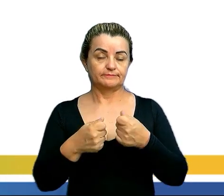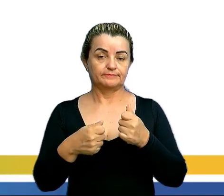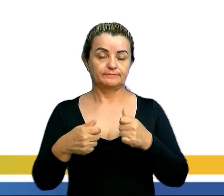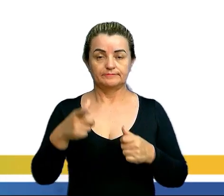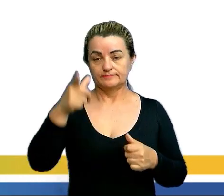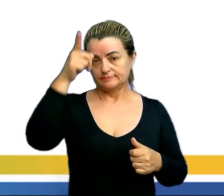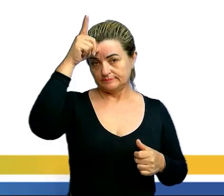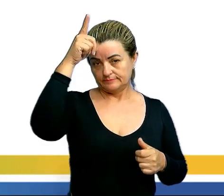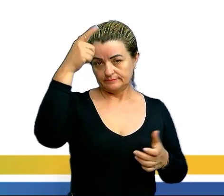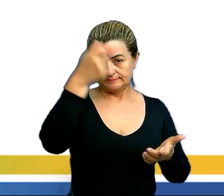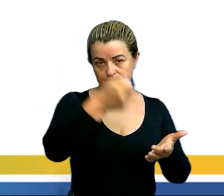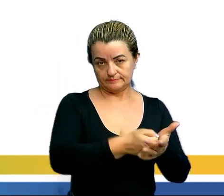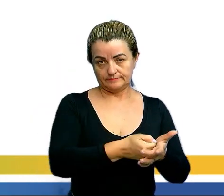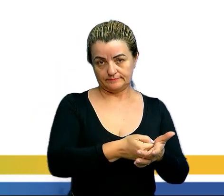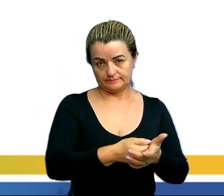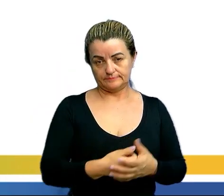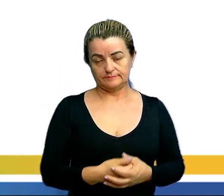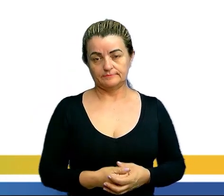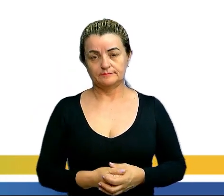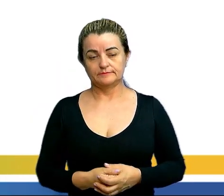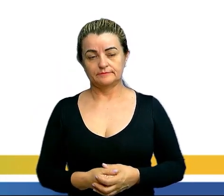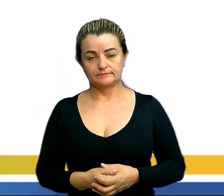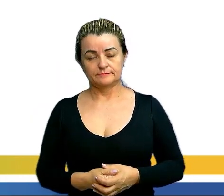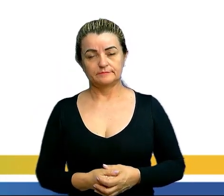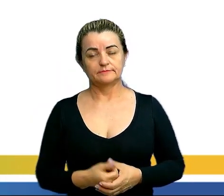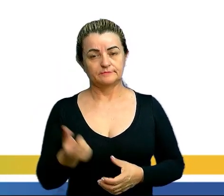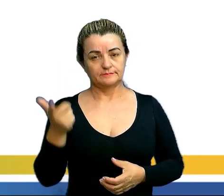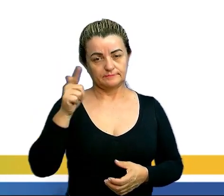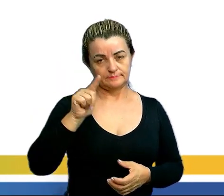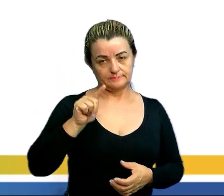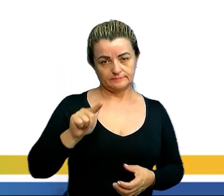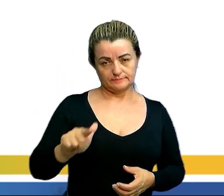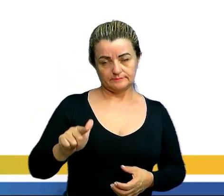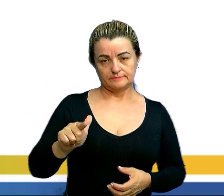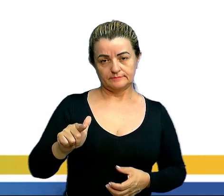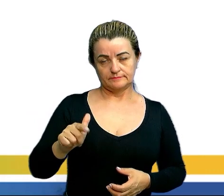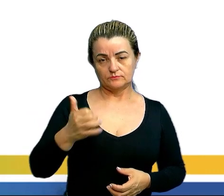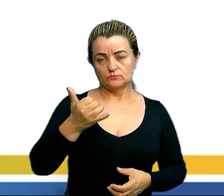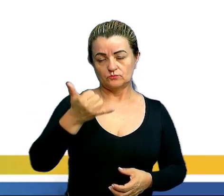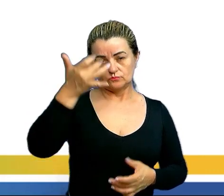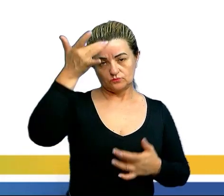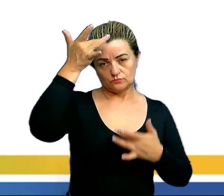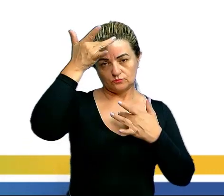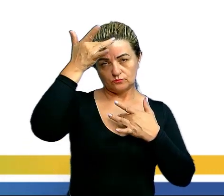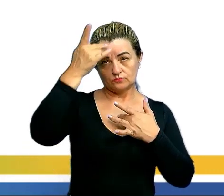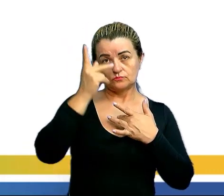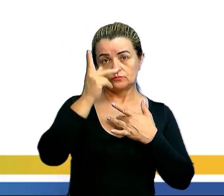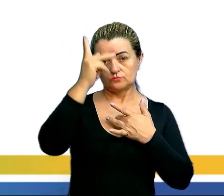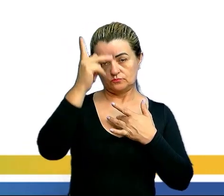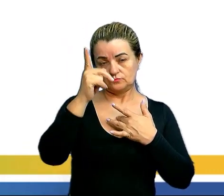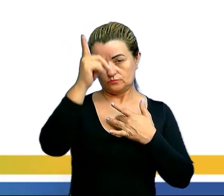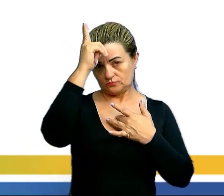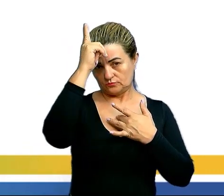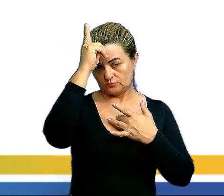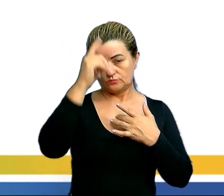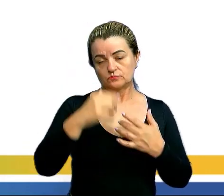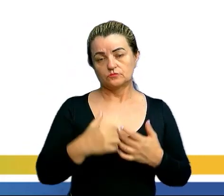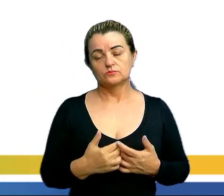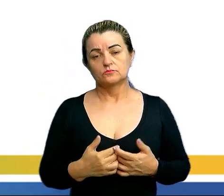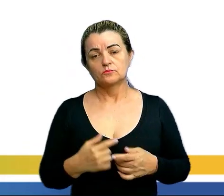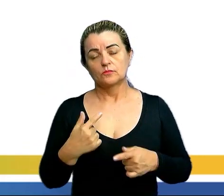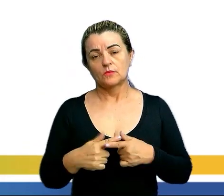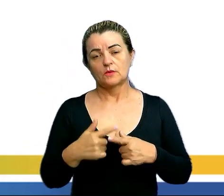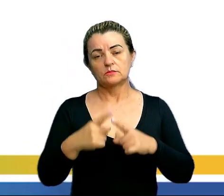Alemanha, como você está vendo aí no mapinha. A Alemanha, novamente, foi culpabilizada pelo início da guerra, né? Porque